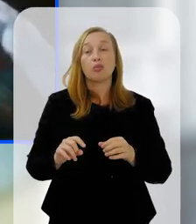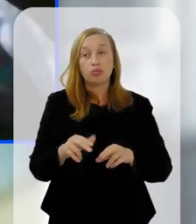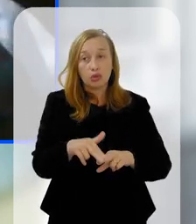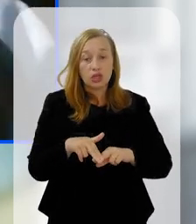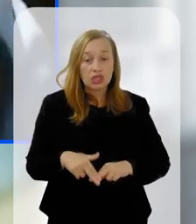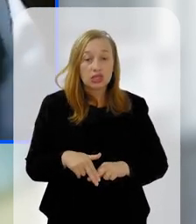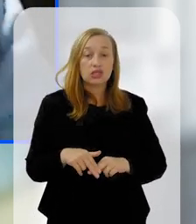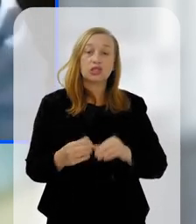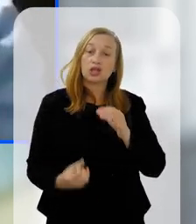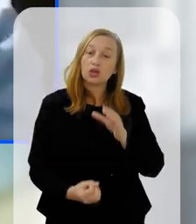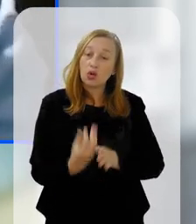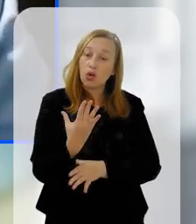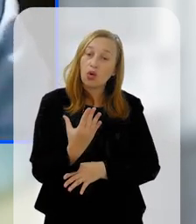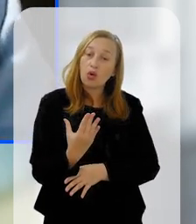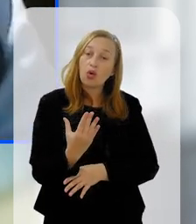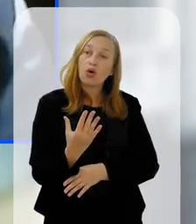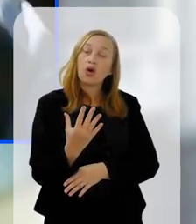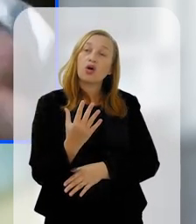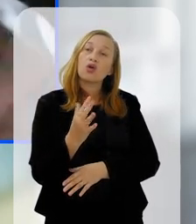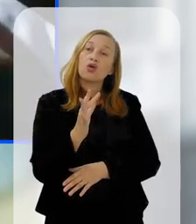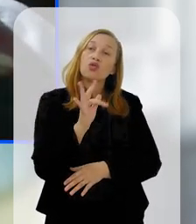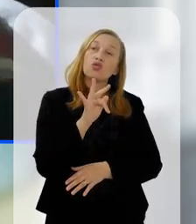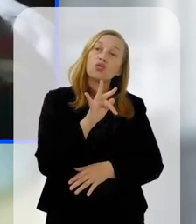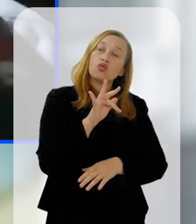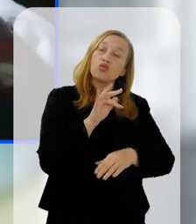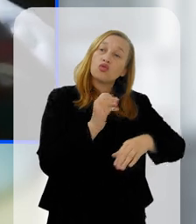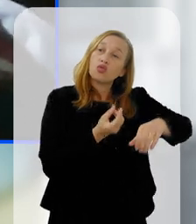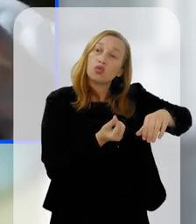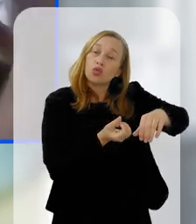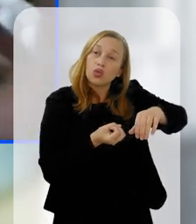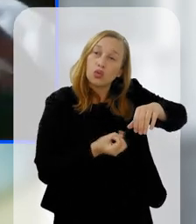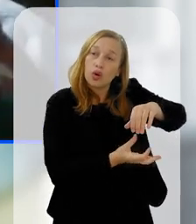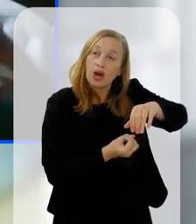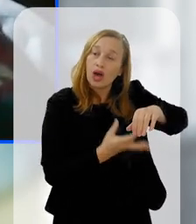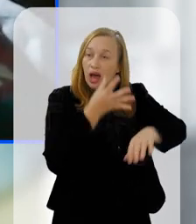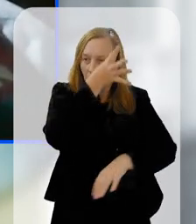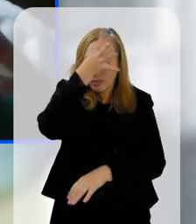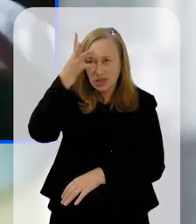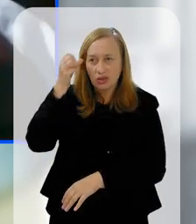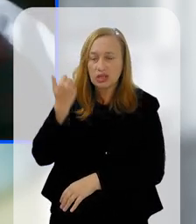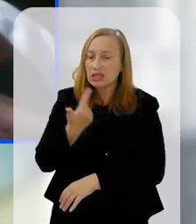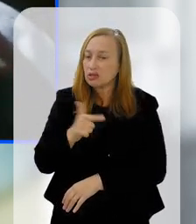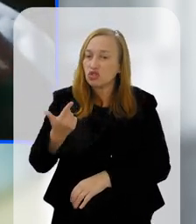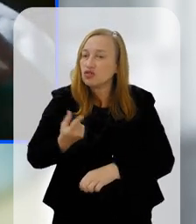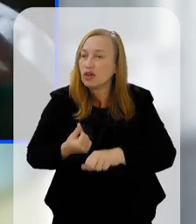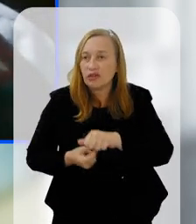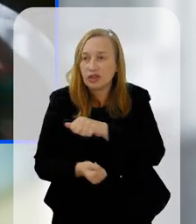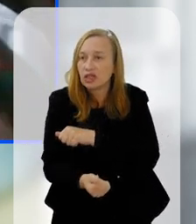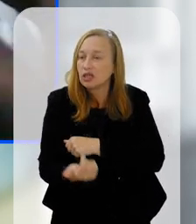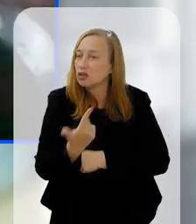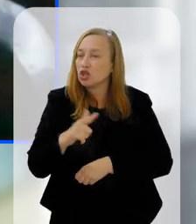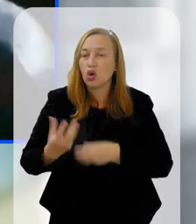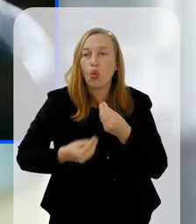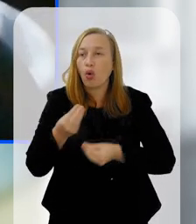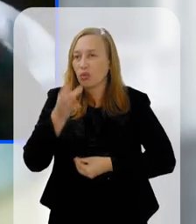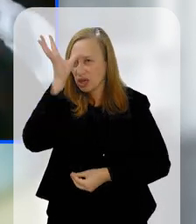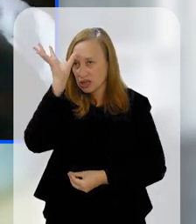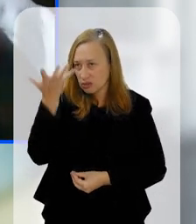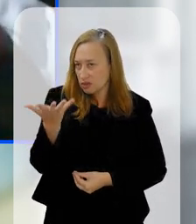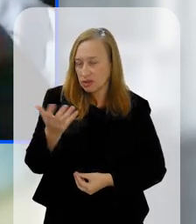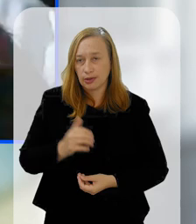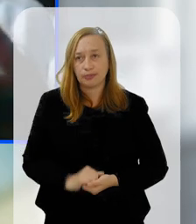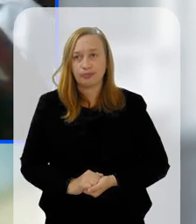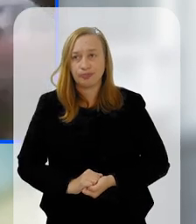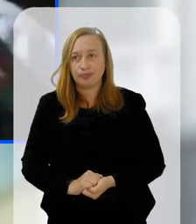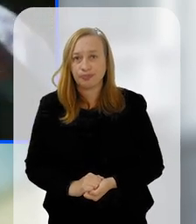financiamento. Por isso a gente criou o Fundo Clima, criamos o Fundo Amazônia. Sem financiamento, não tem solução. Sem uma